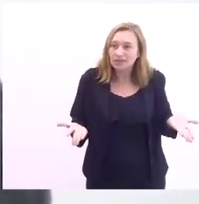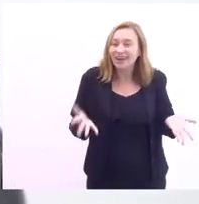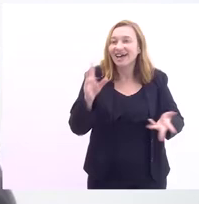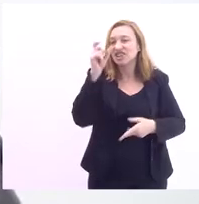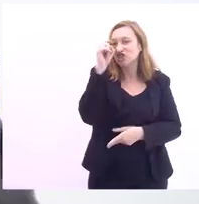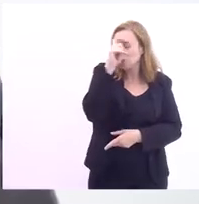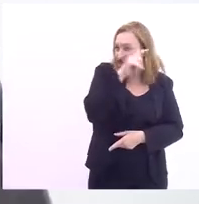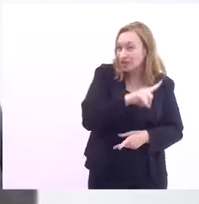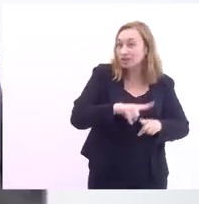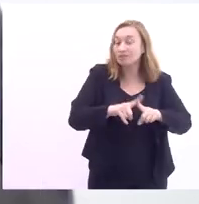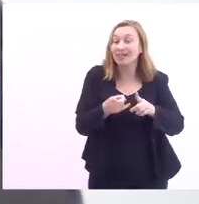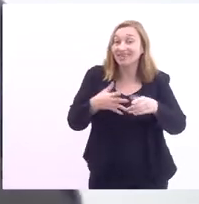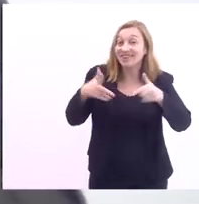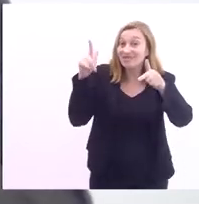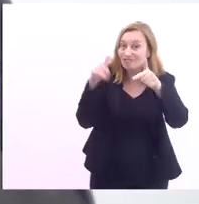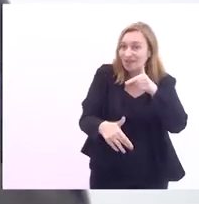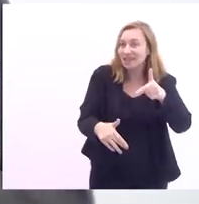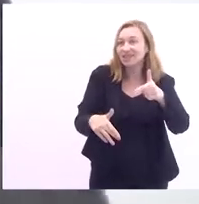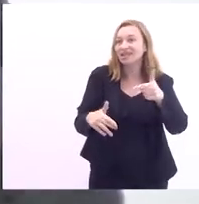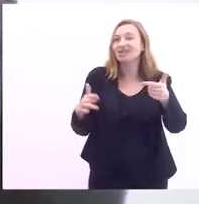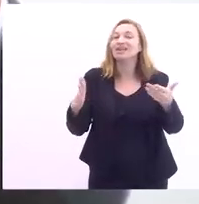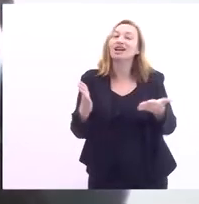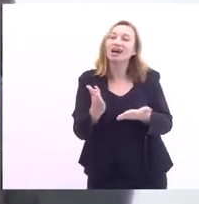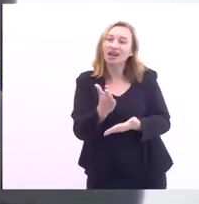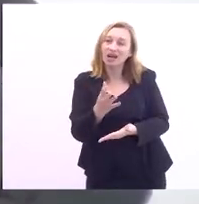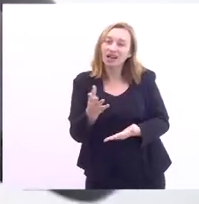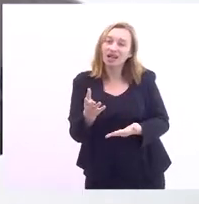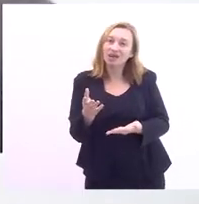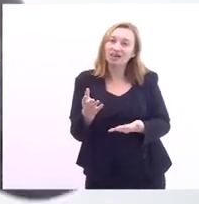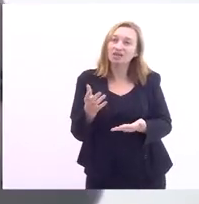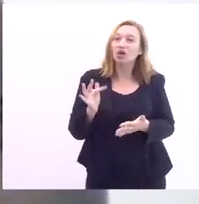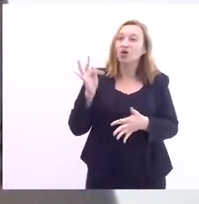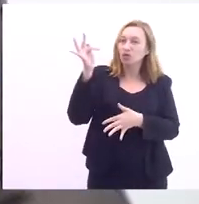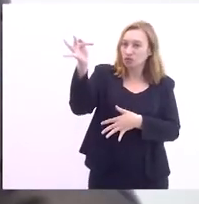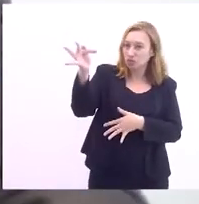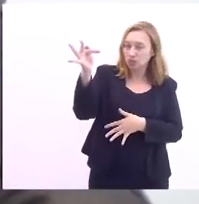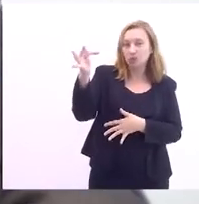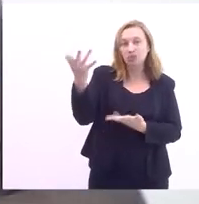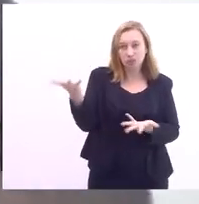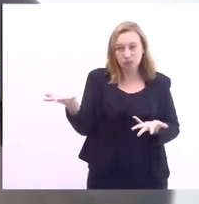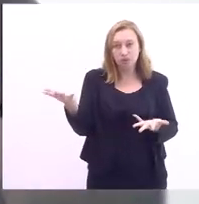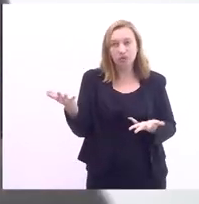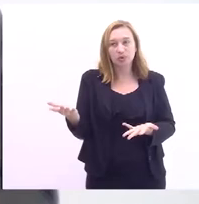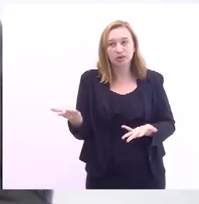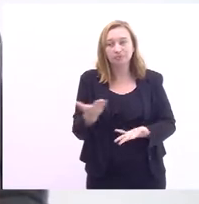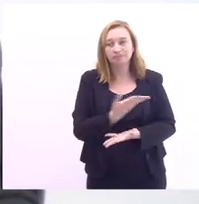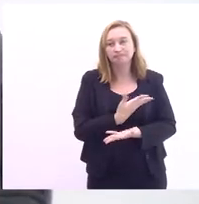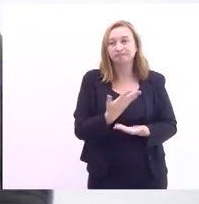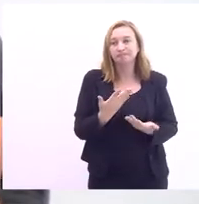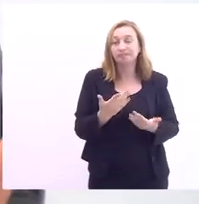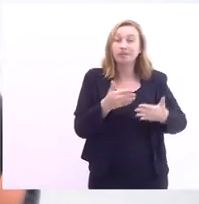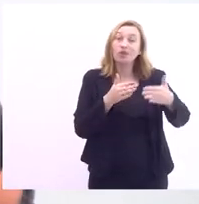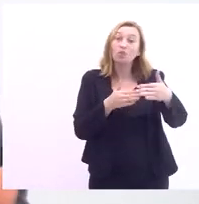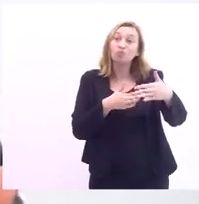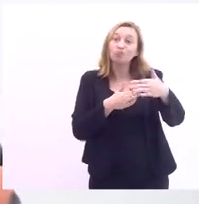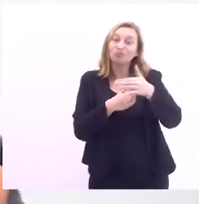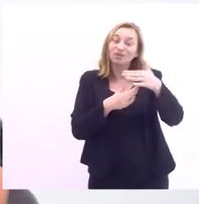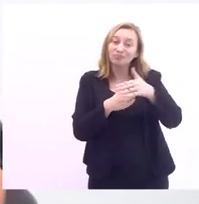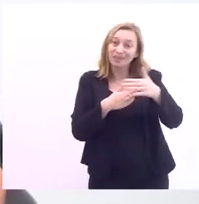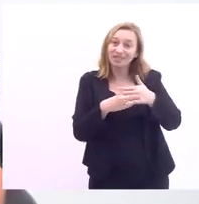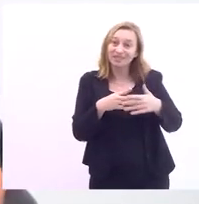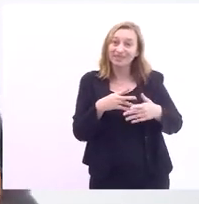duro, né, ter que pedir aos futuros participantes que tenham um tempo